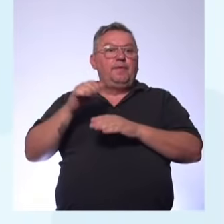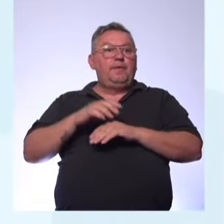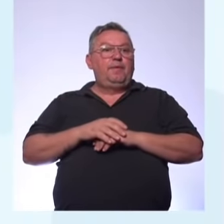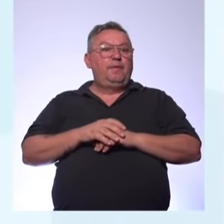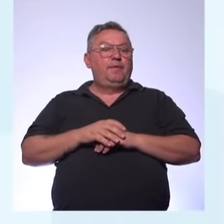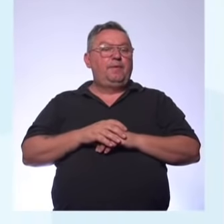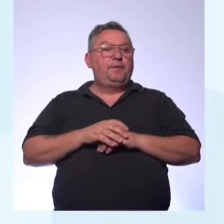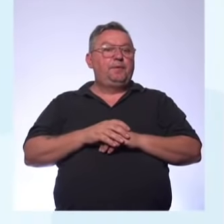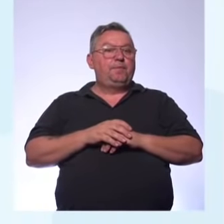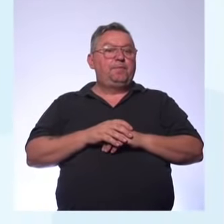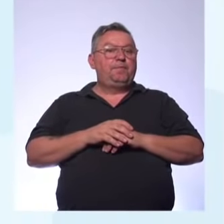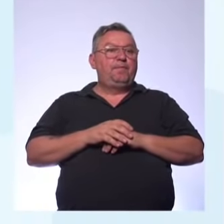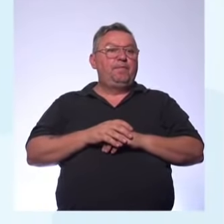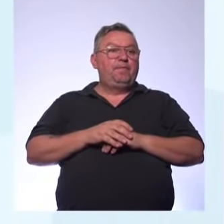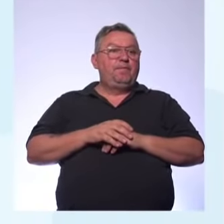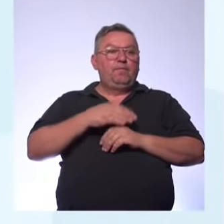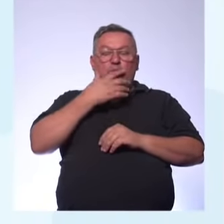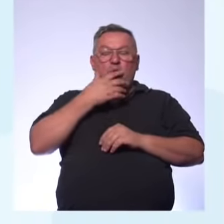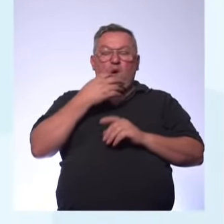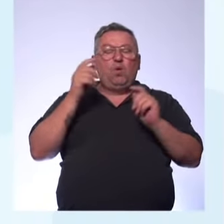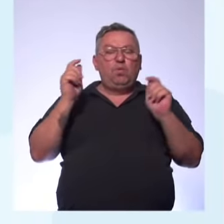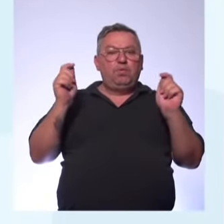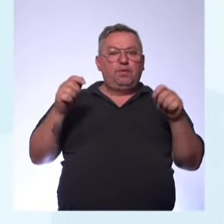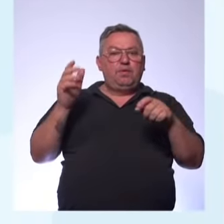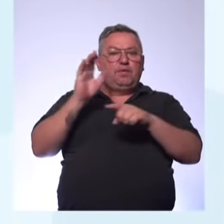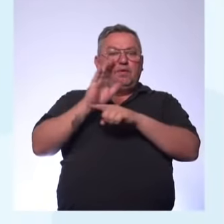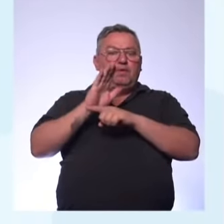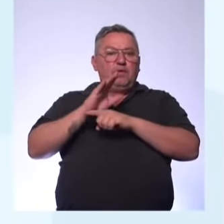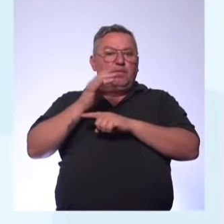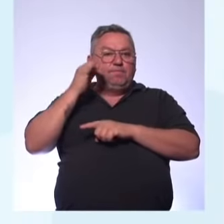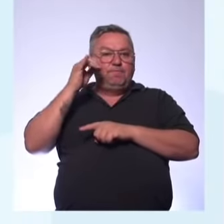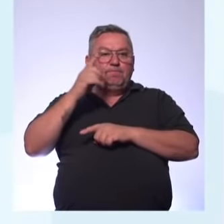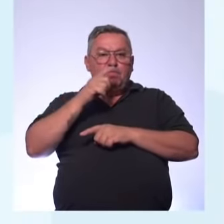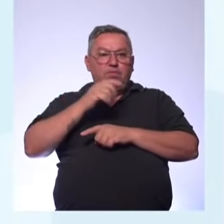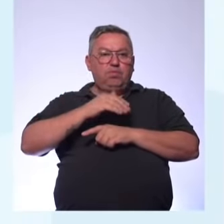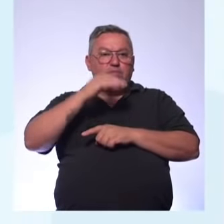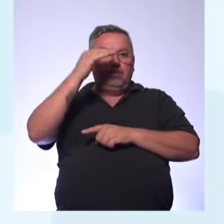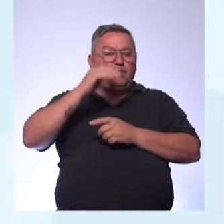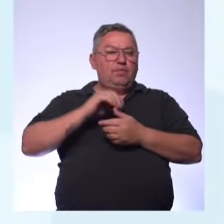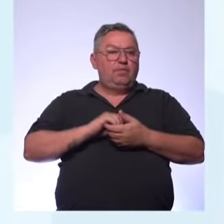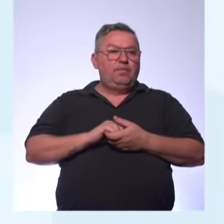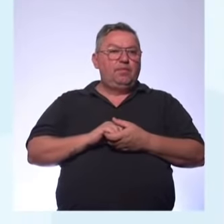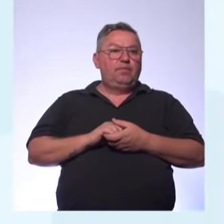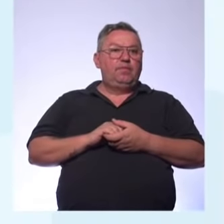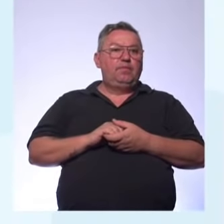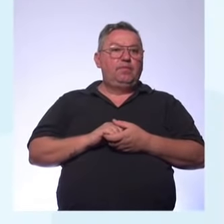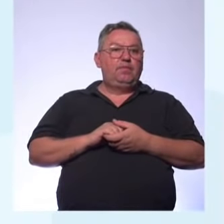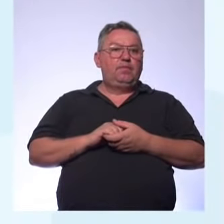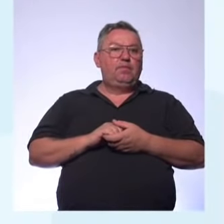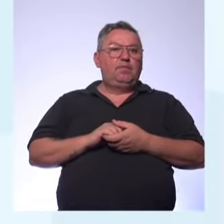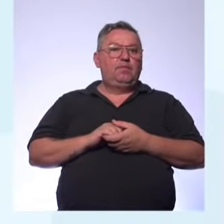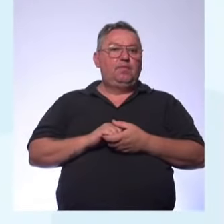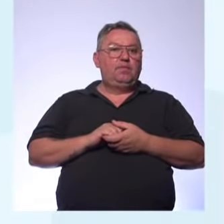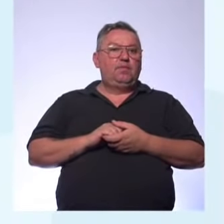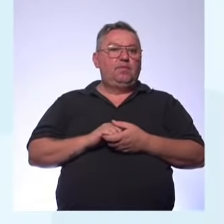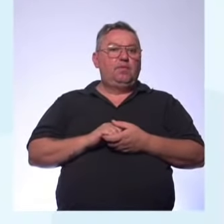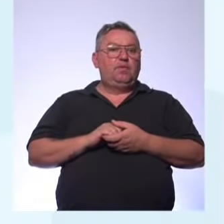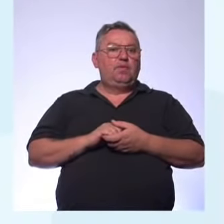you help to prevent floods? Como podemos ajudar a prevenir enchentes? 2. Can you build houses